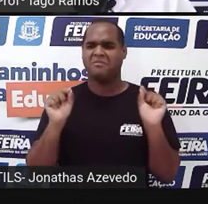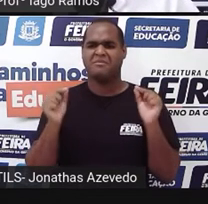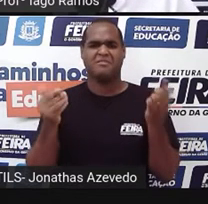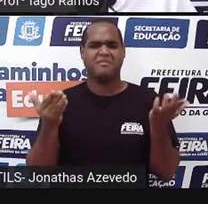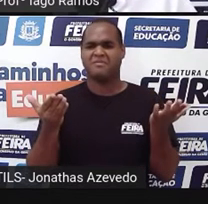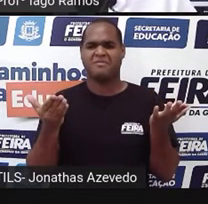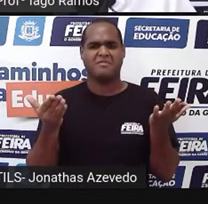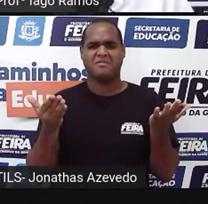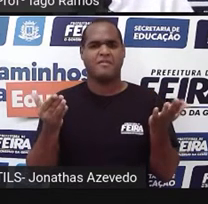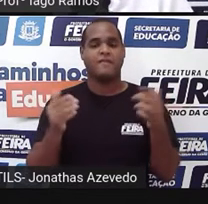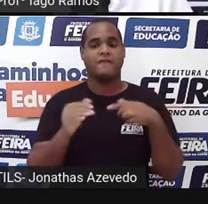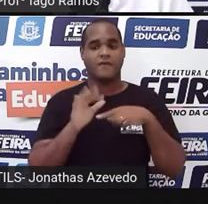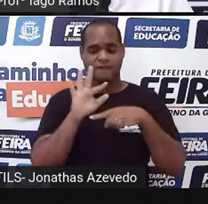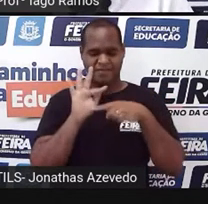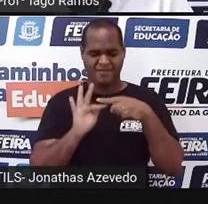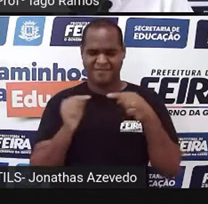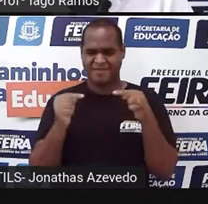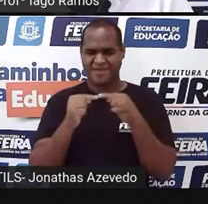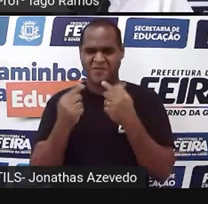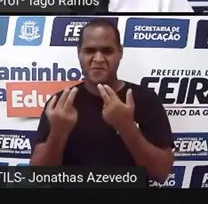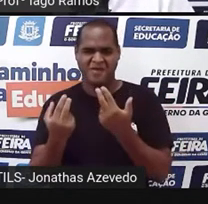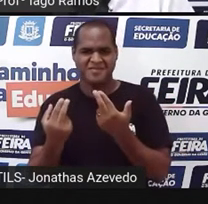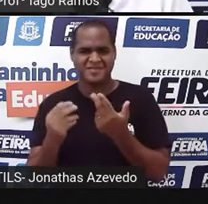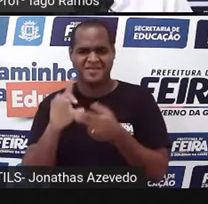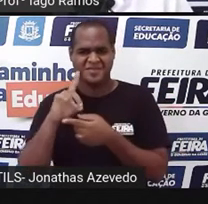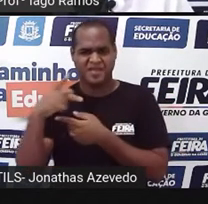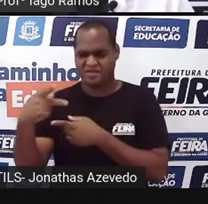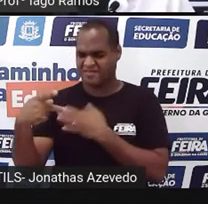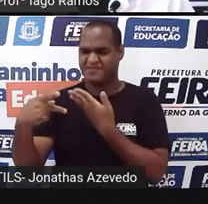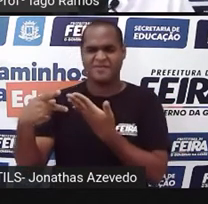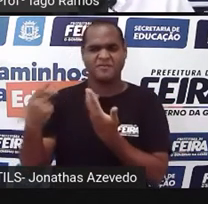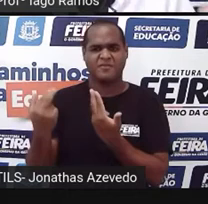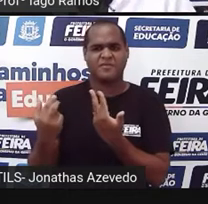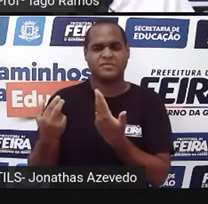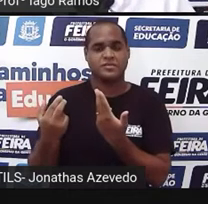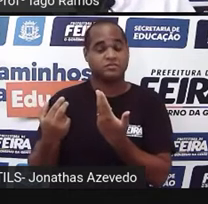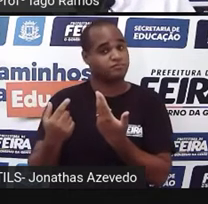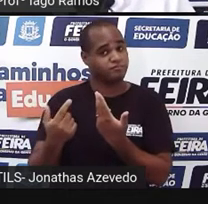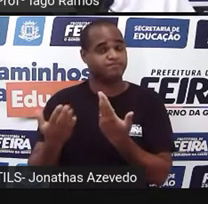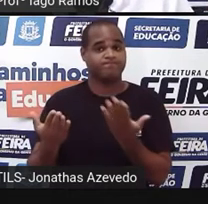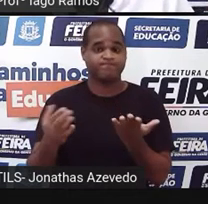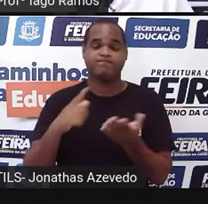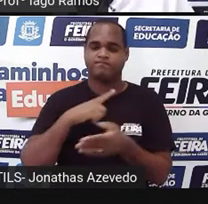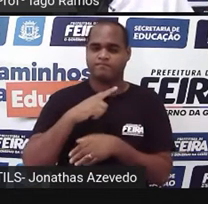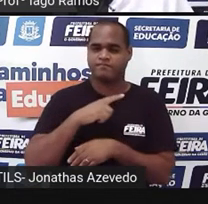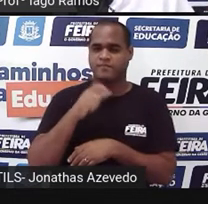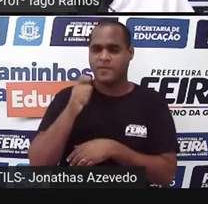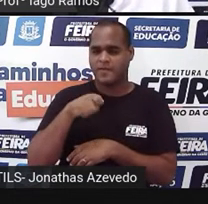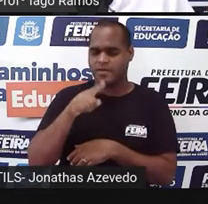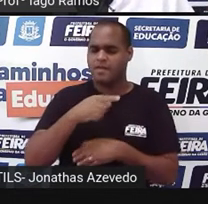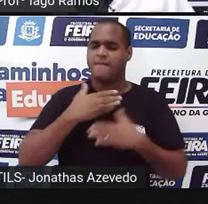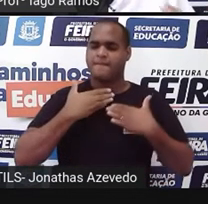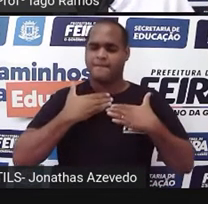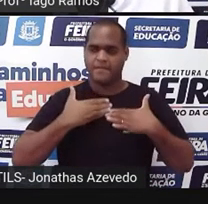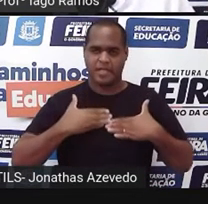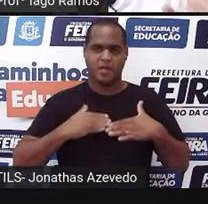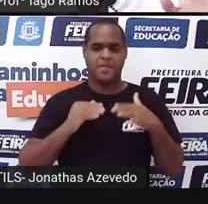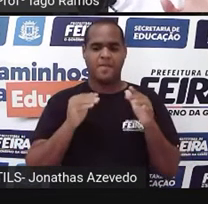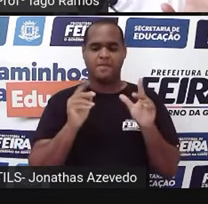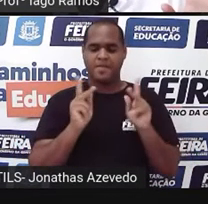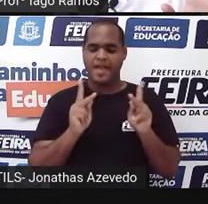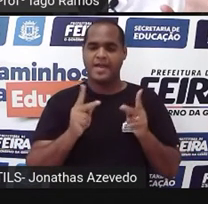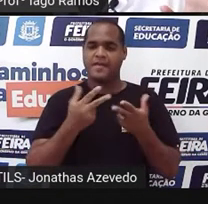uma coisa tem a ver com a outra coisa bom vão com calma